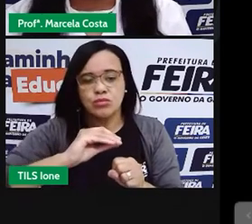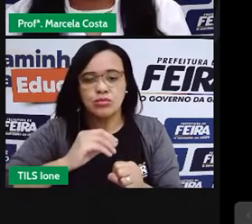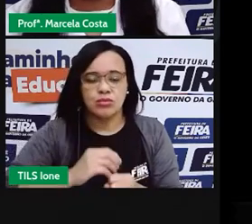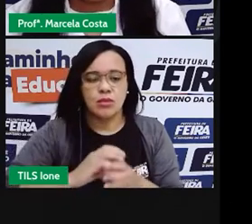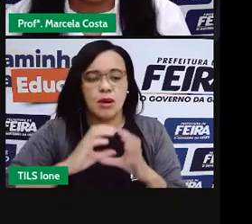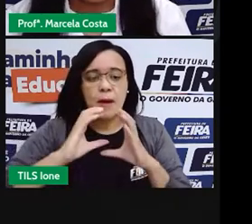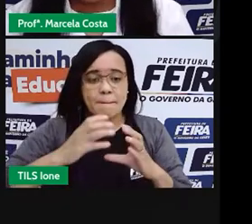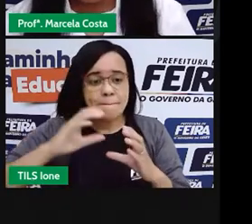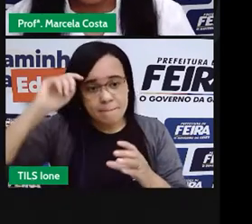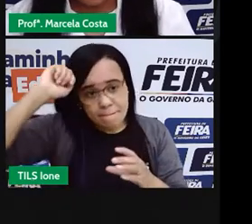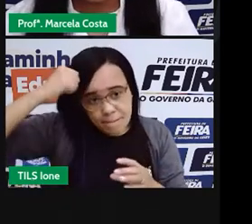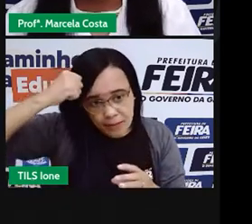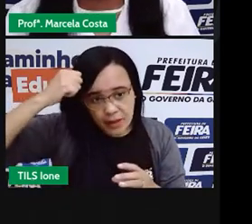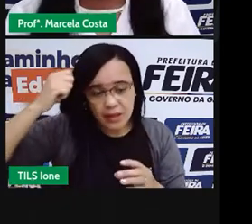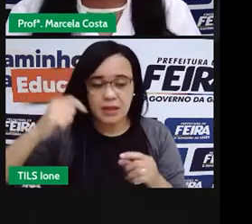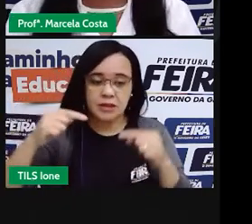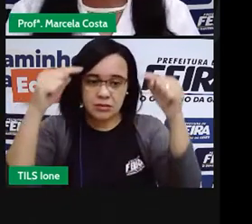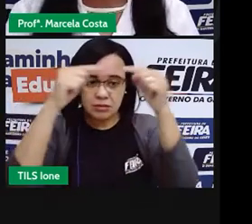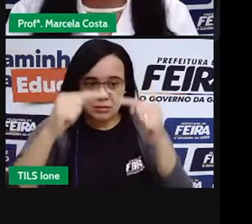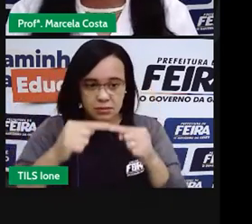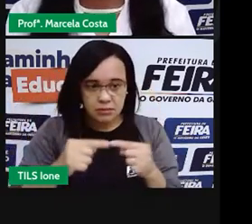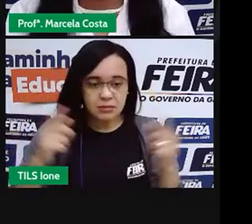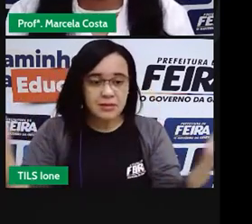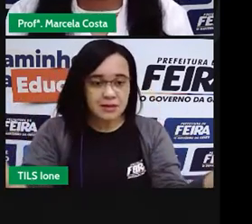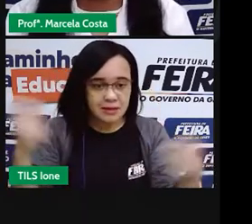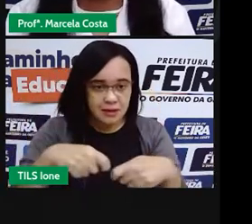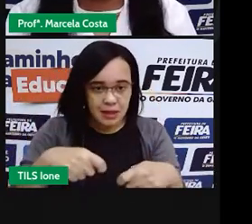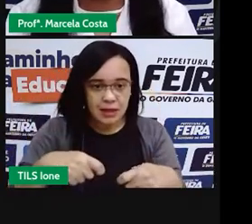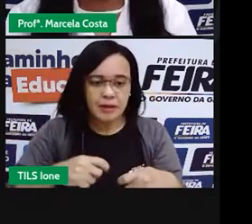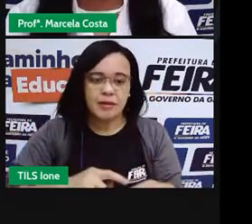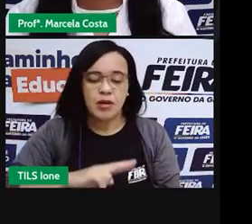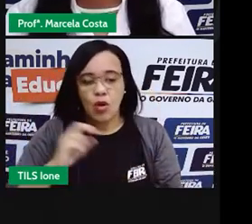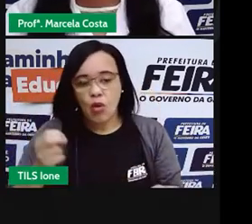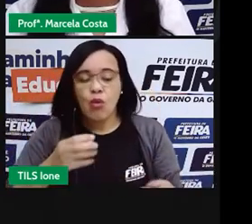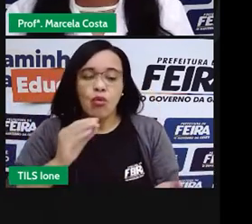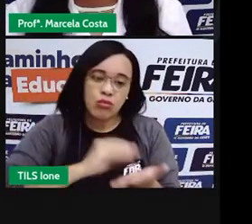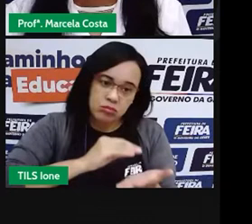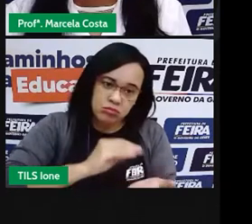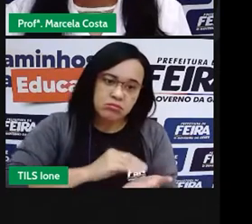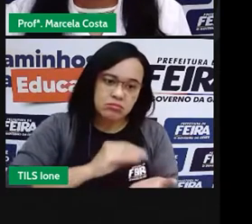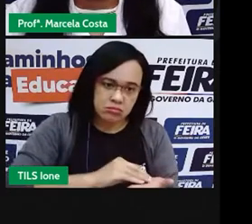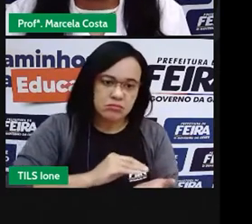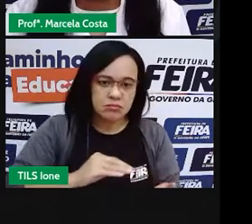aqui, para ver se realmente fez a quantidade que o Thiago precisa.